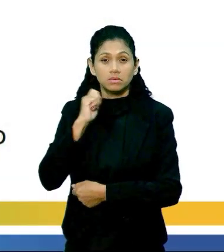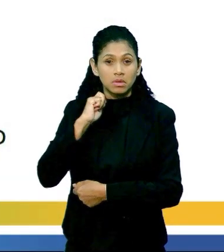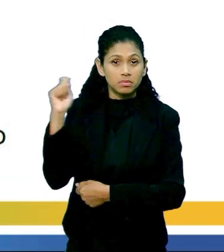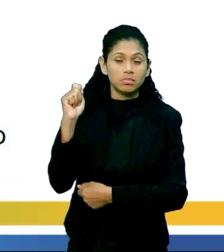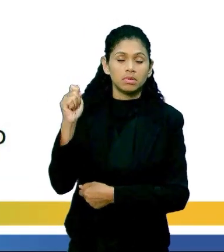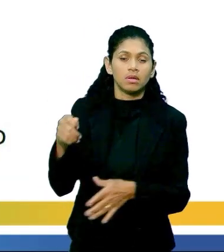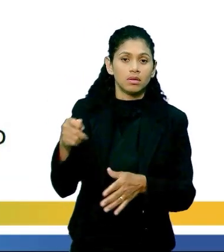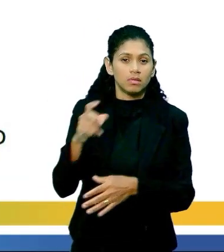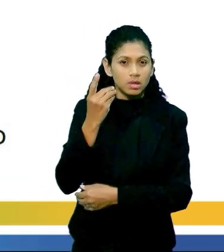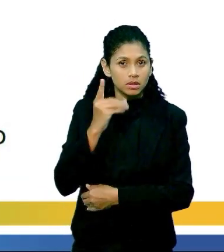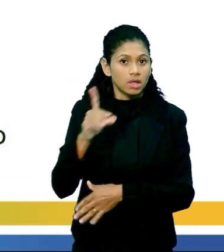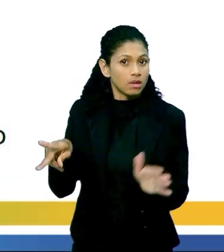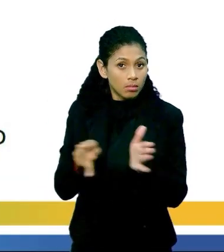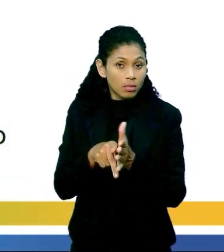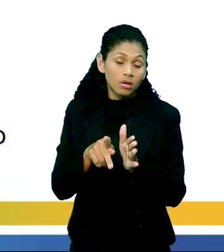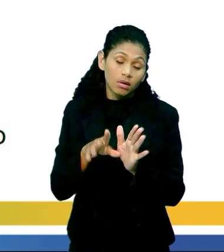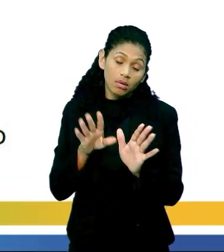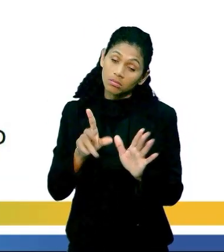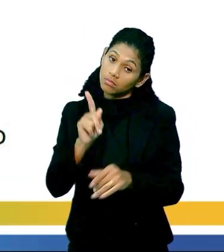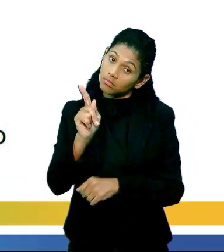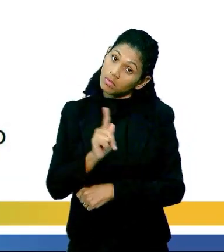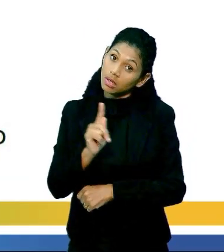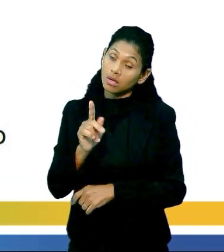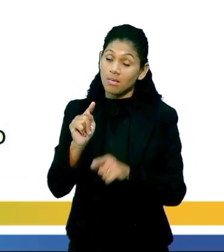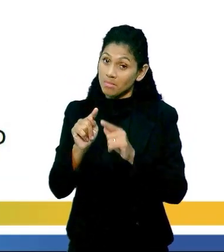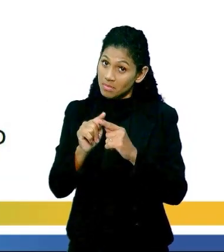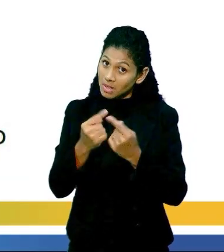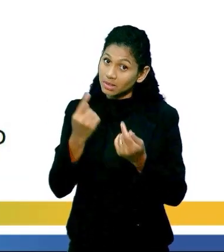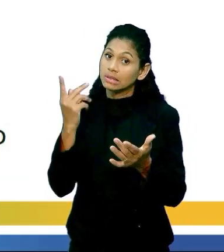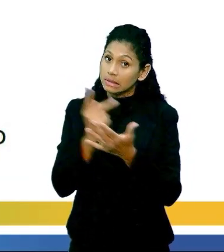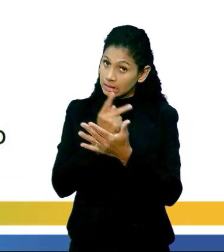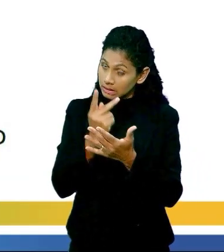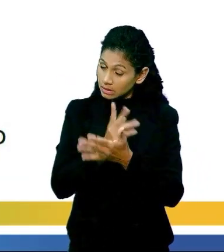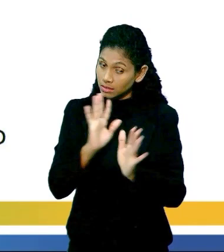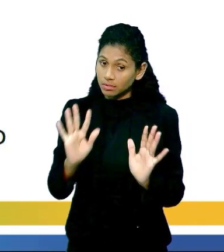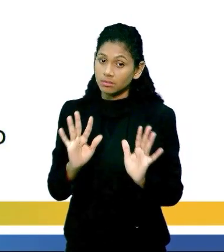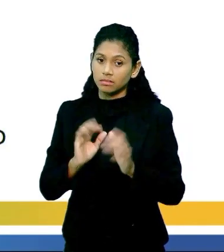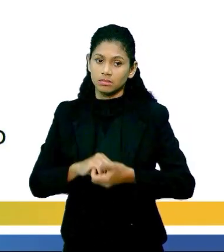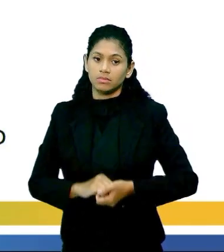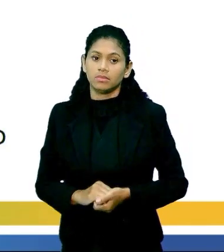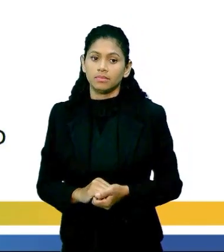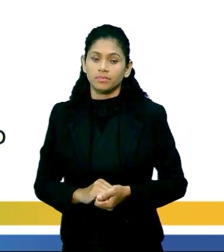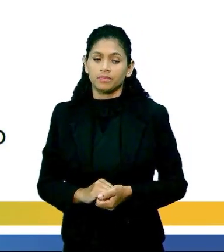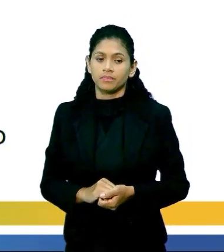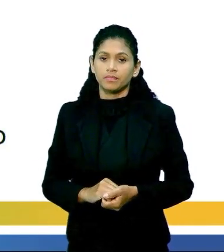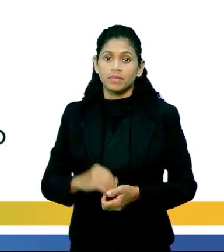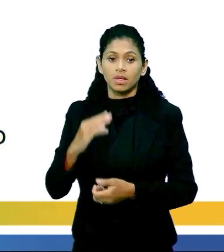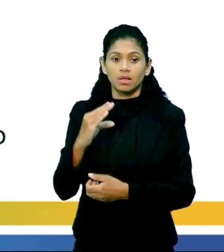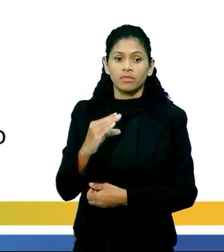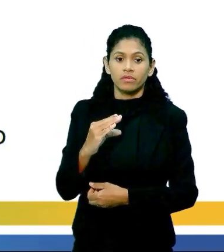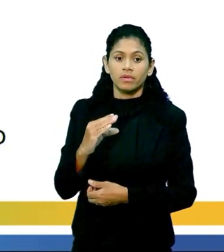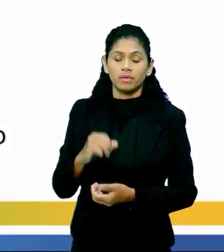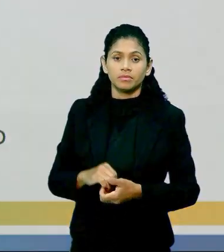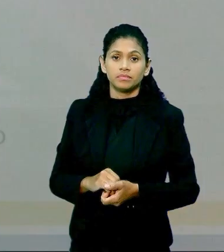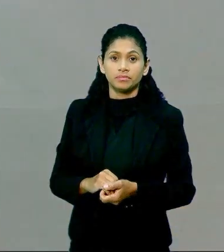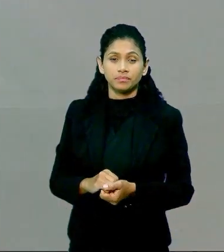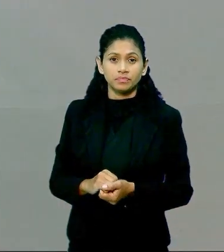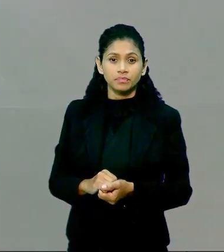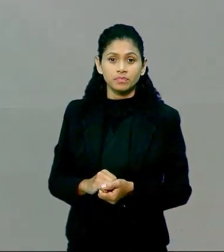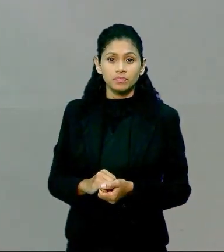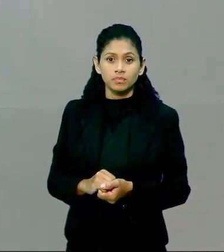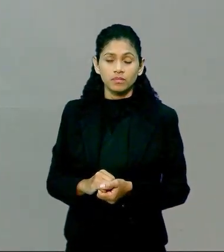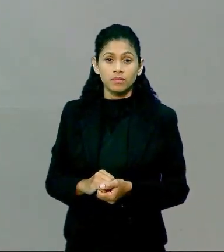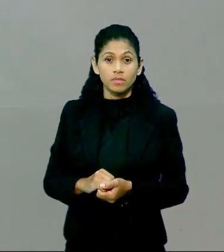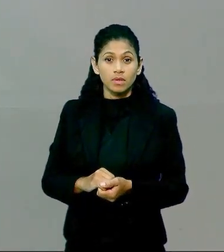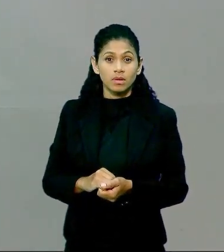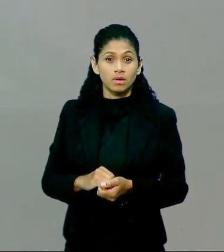tá? Olha o que diz a letra C. No 10º mês do ano, inexistem feriado. Pessoal, não confunda. Isso aí